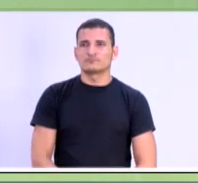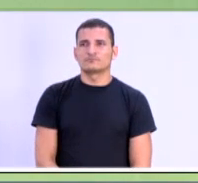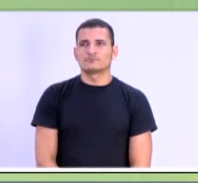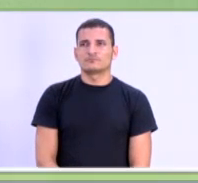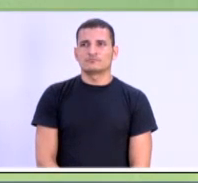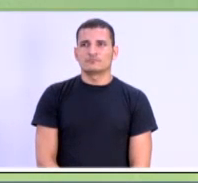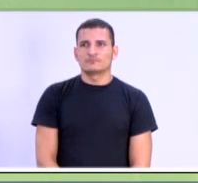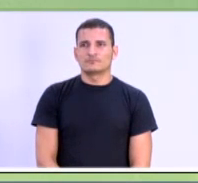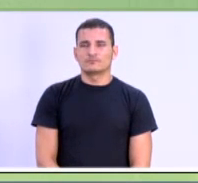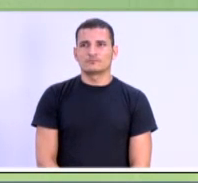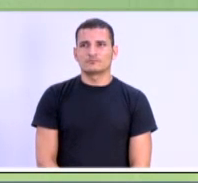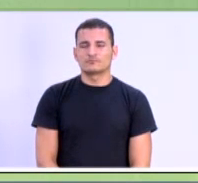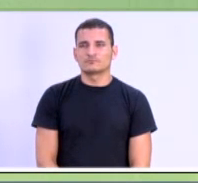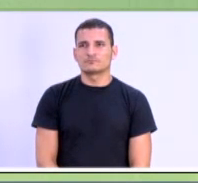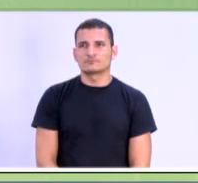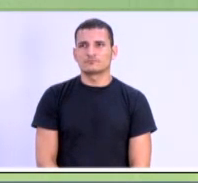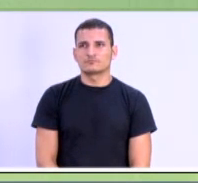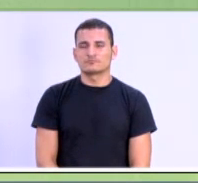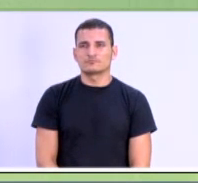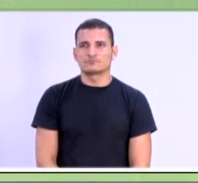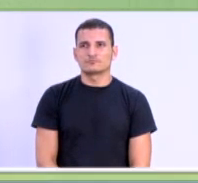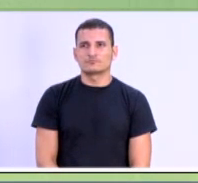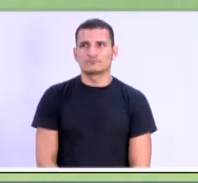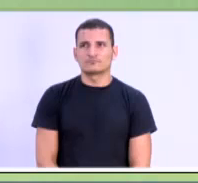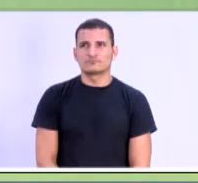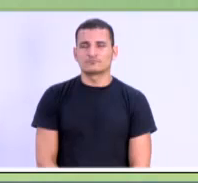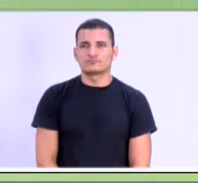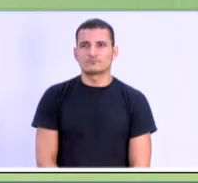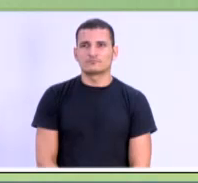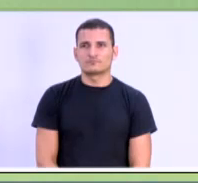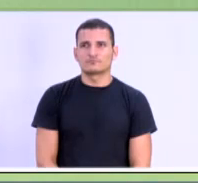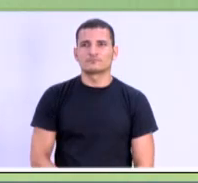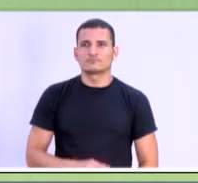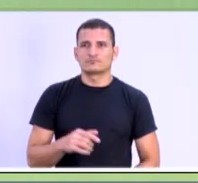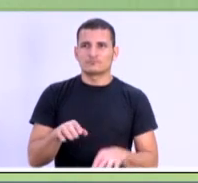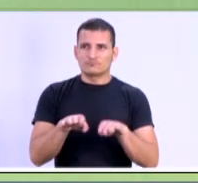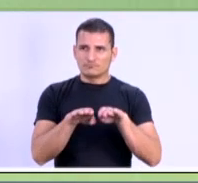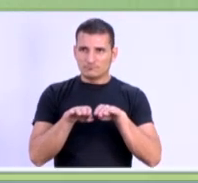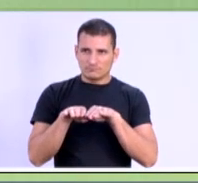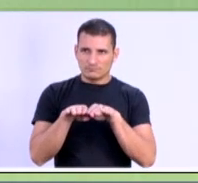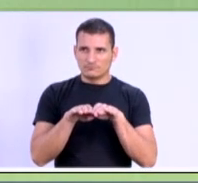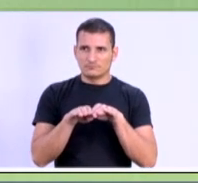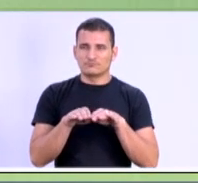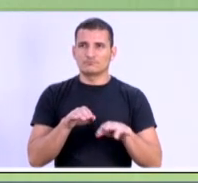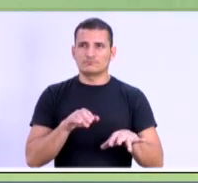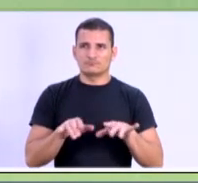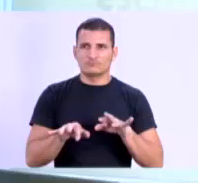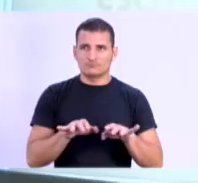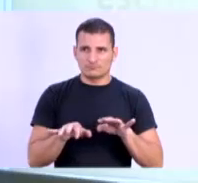de escrita a um atributo. Então, pelo padrão de desenvolvimento, gente,